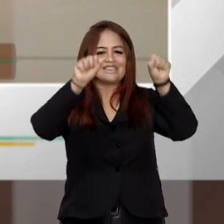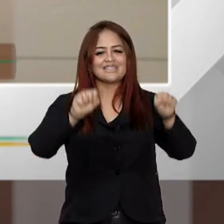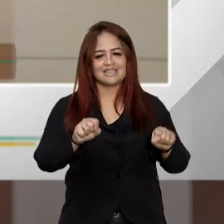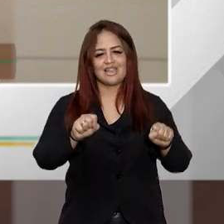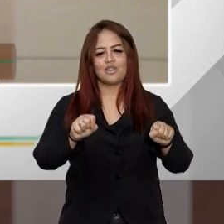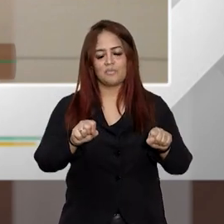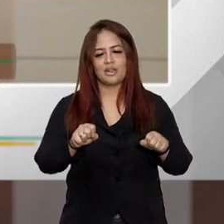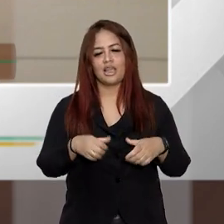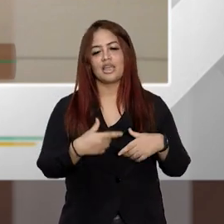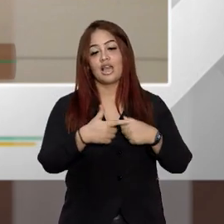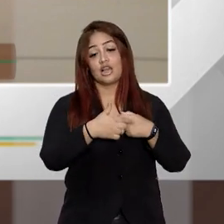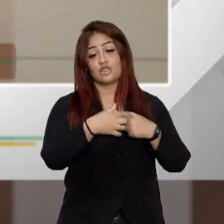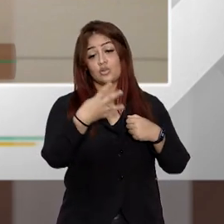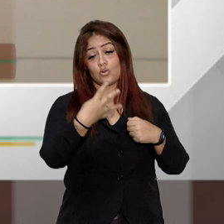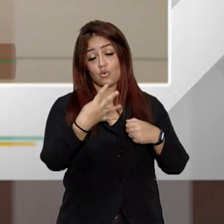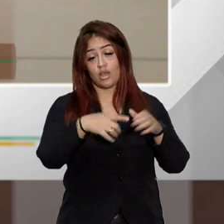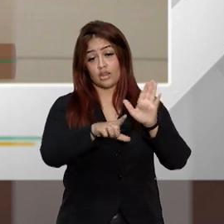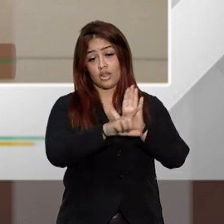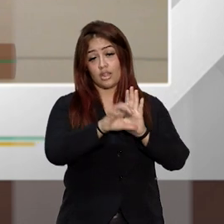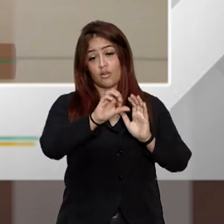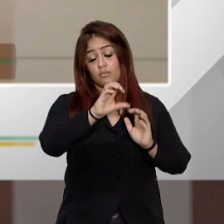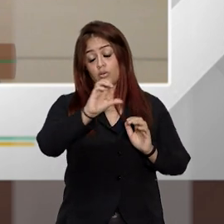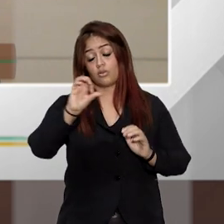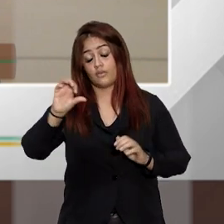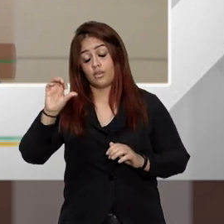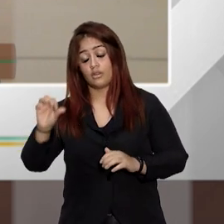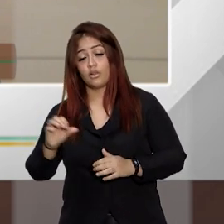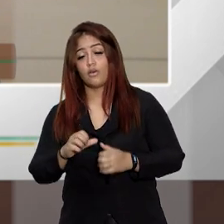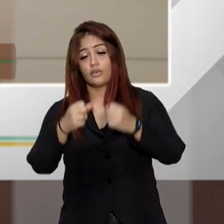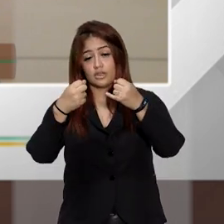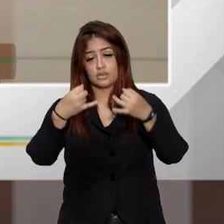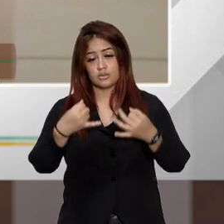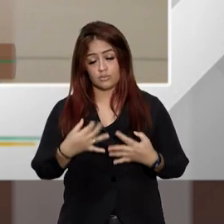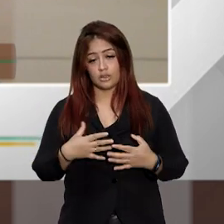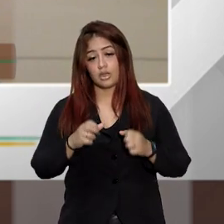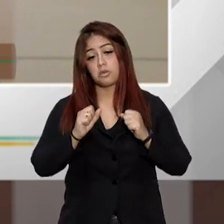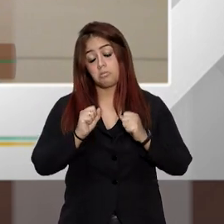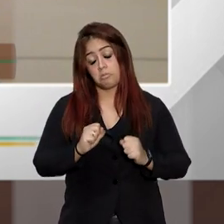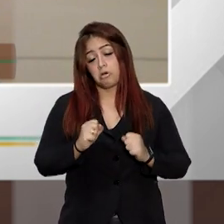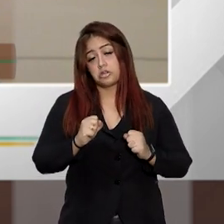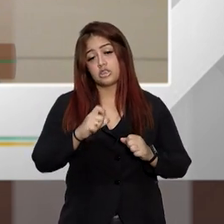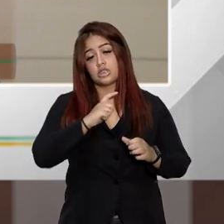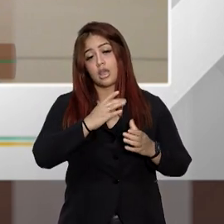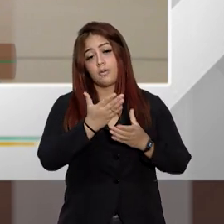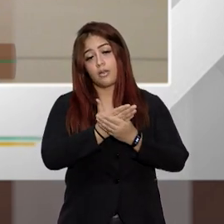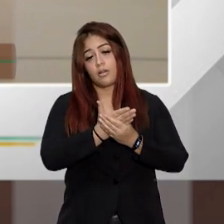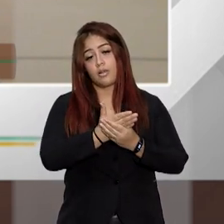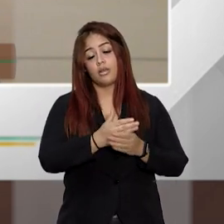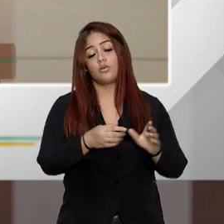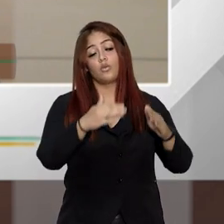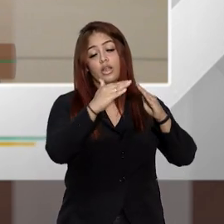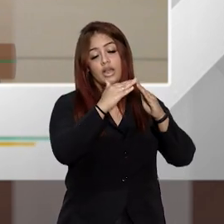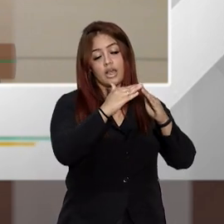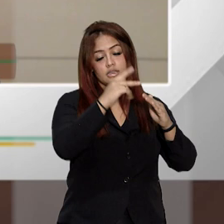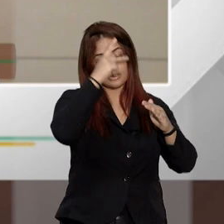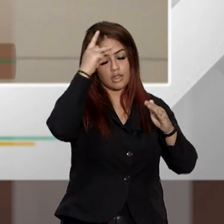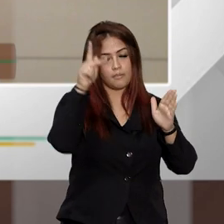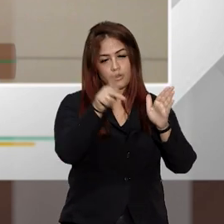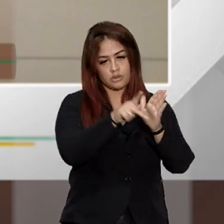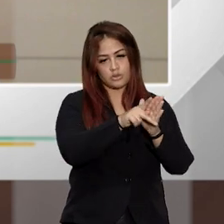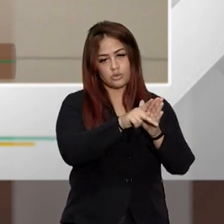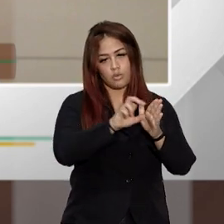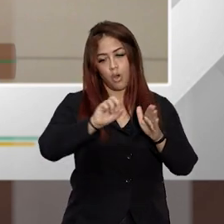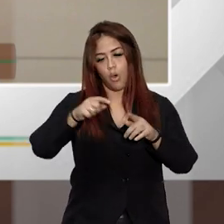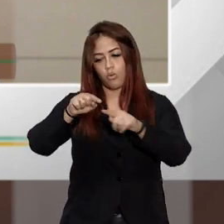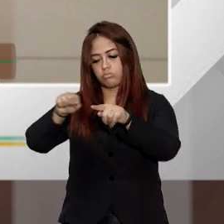E esse artigo 4º da Lei 9.099/95 prevê a possibilidade da demanda ser proposta no domicílio do réu, pode ser no